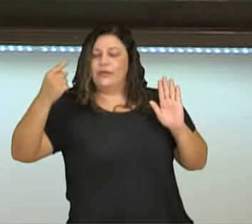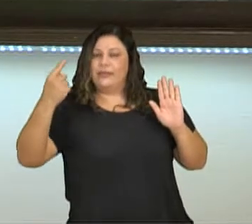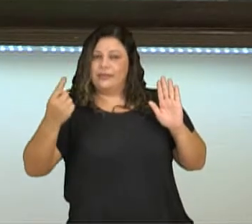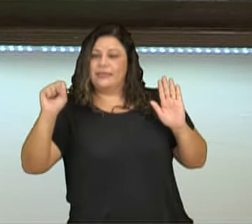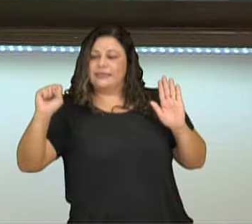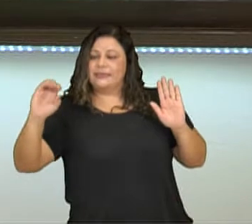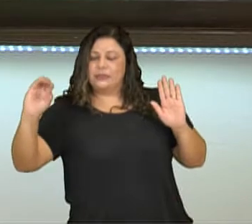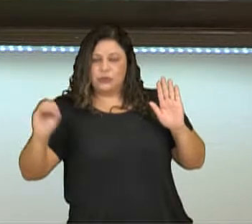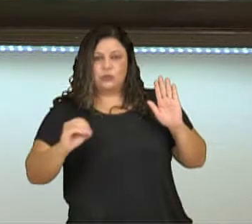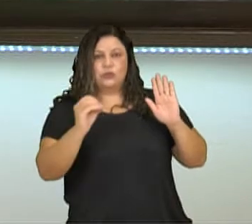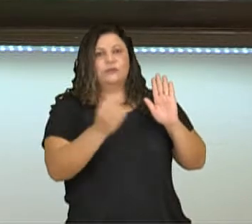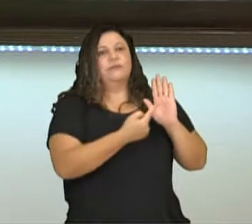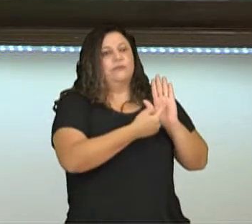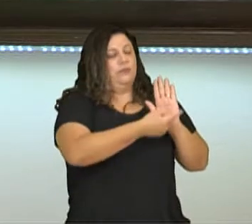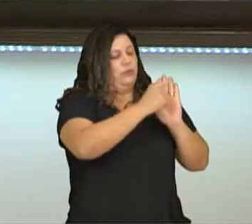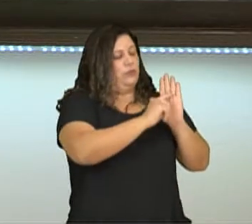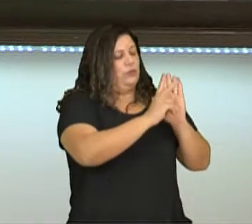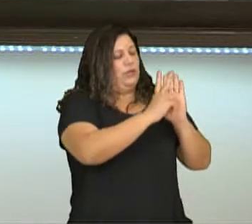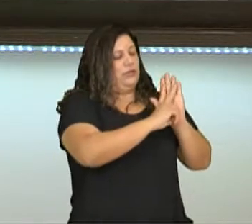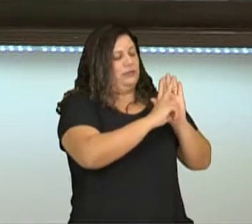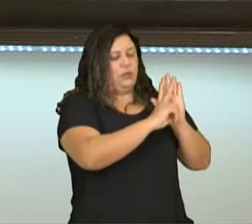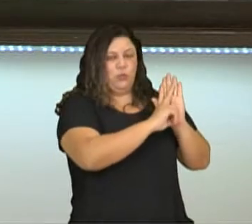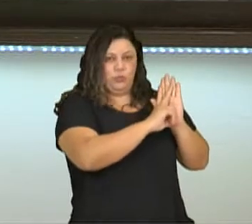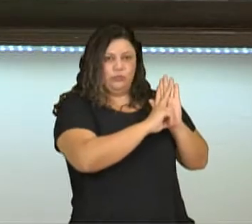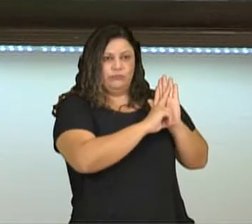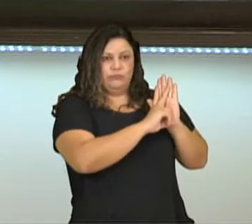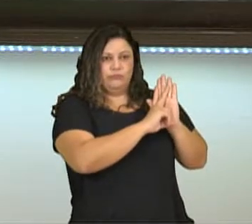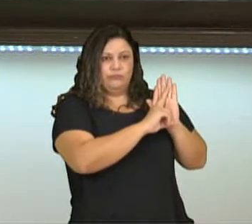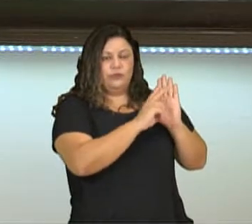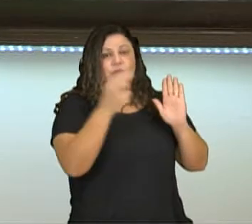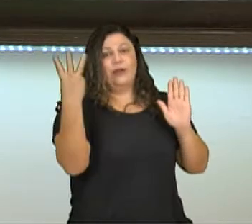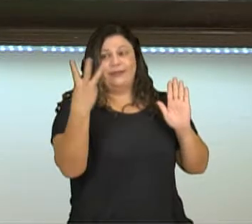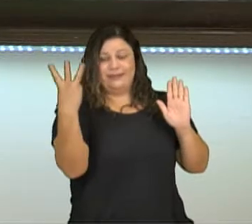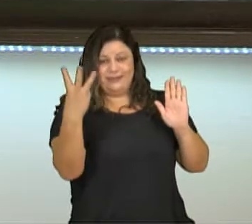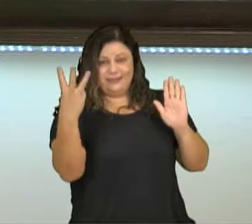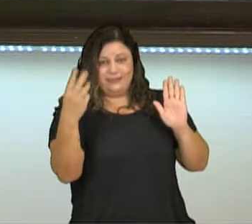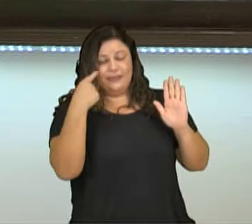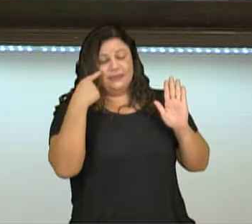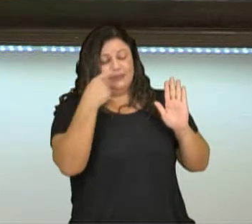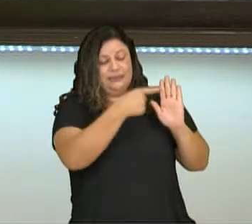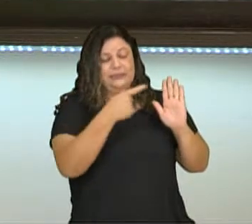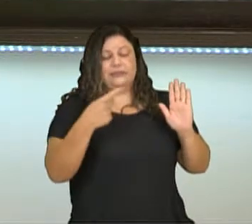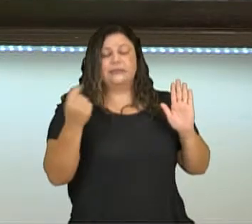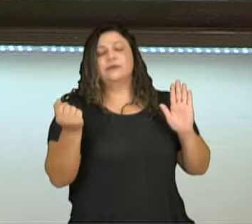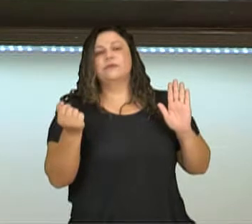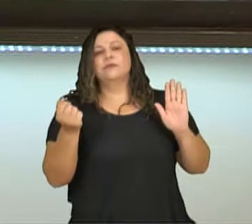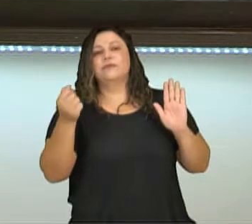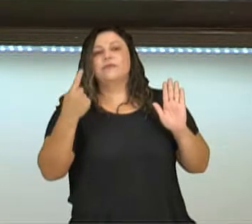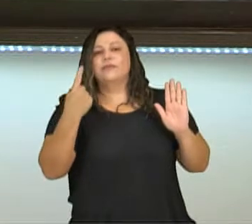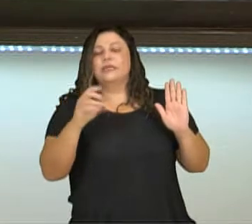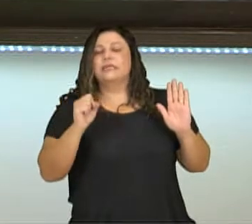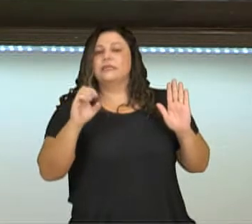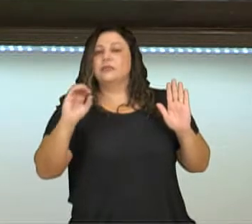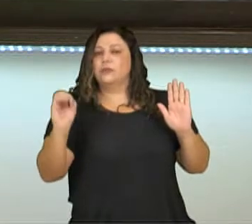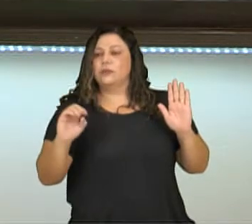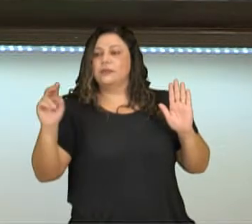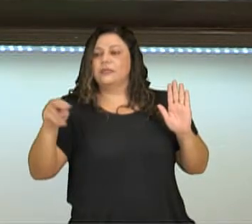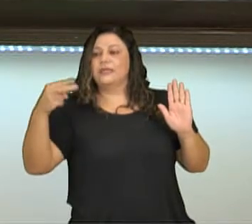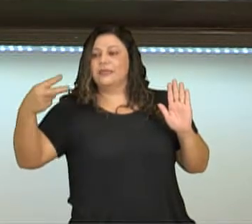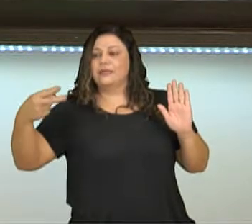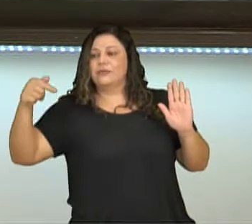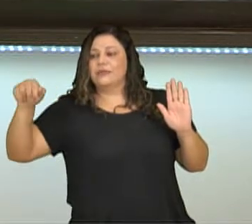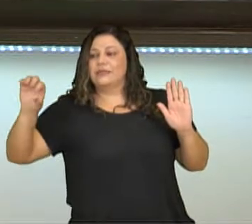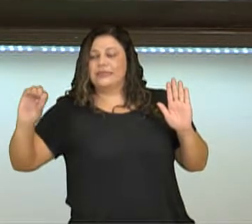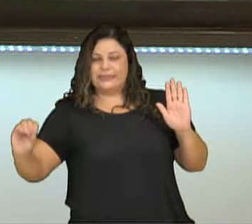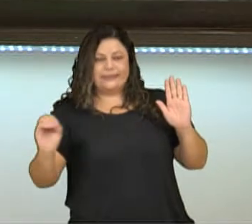180 graus estão no segundo quadrante. No terceiro quadrante, temos os ângulos que vão de 180 a